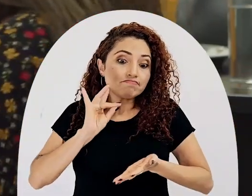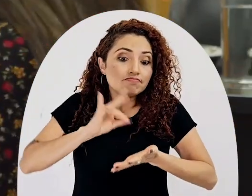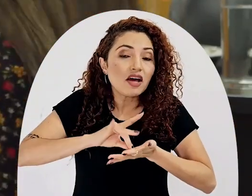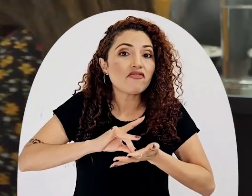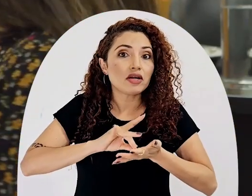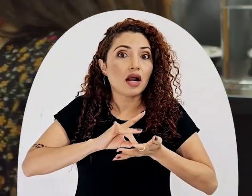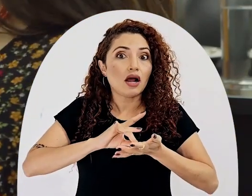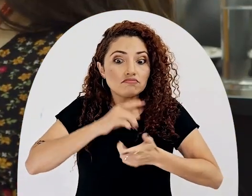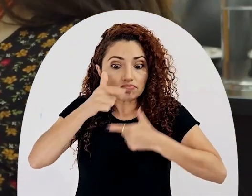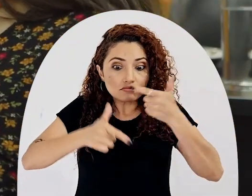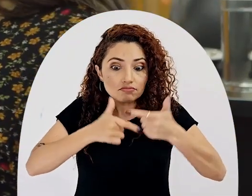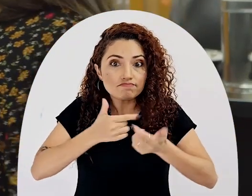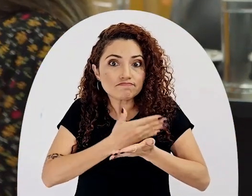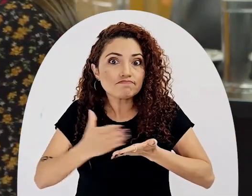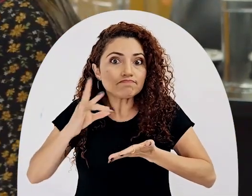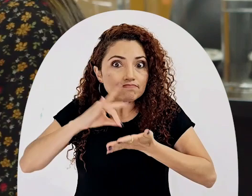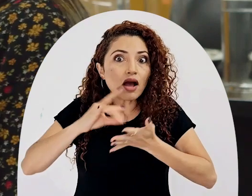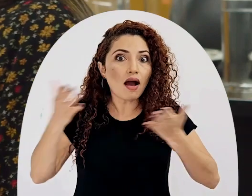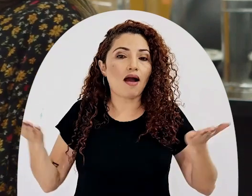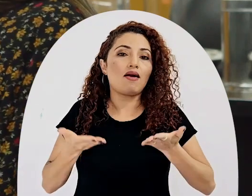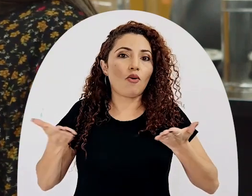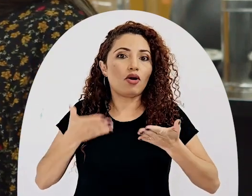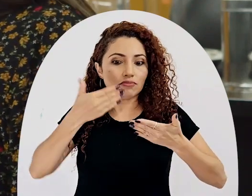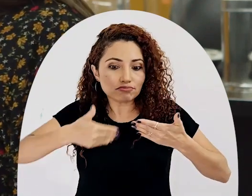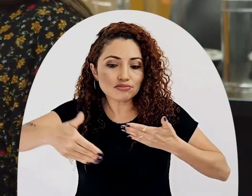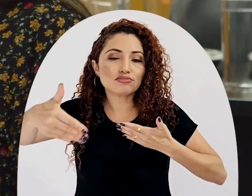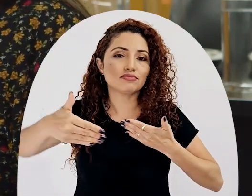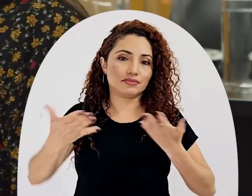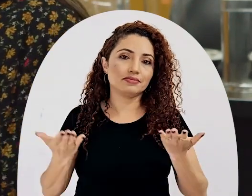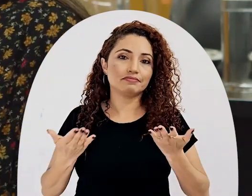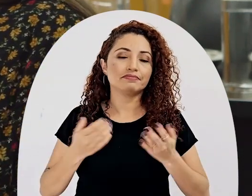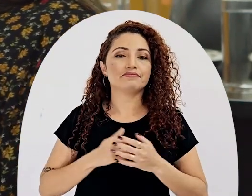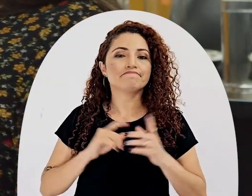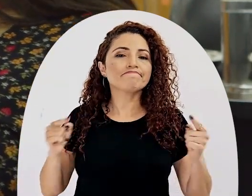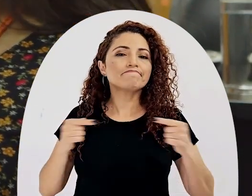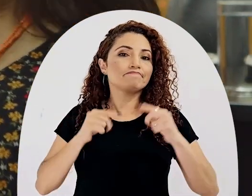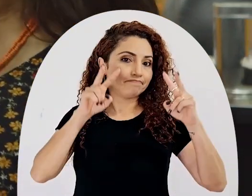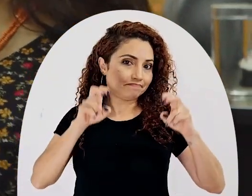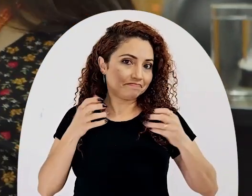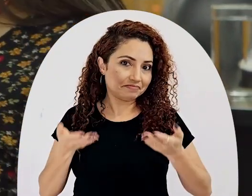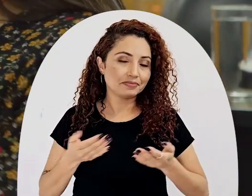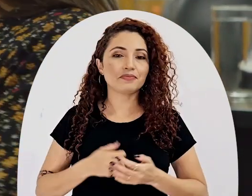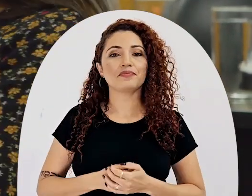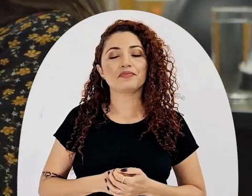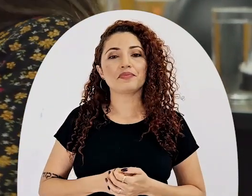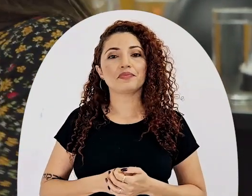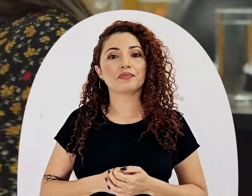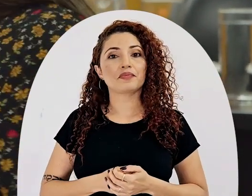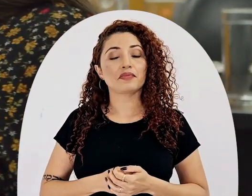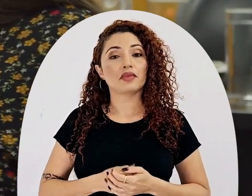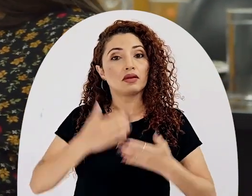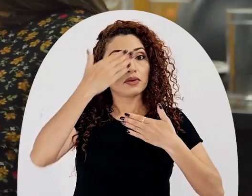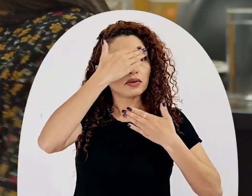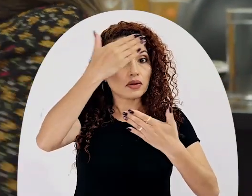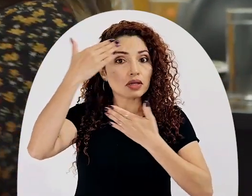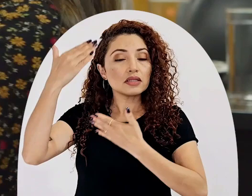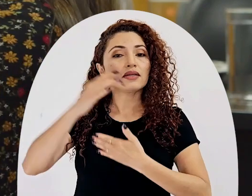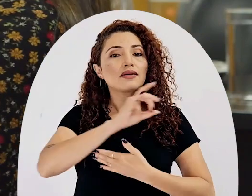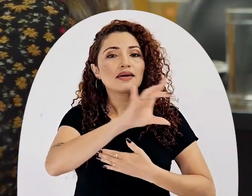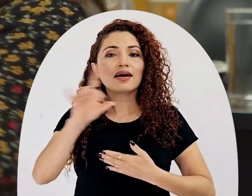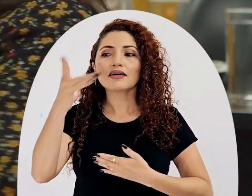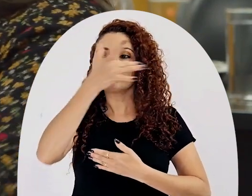começa agora, né? Sobre esse tema. E eu quero agradecer a todos vocês.